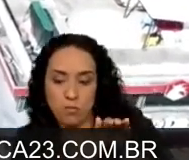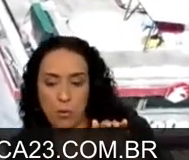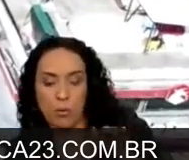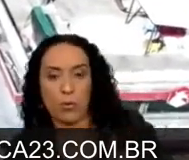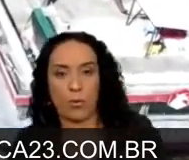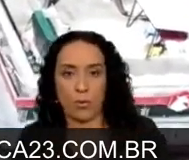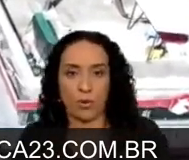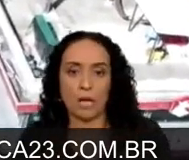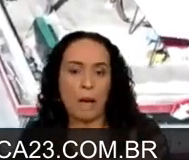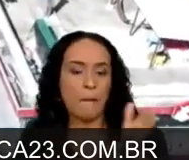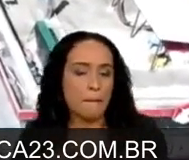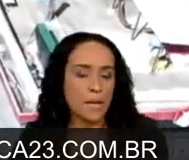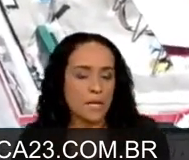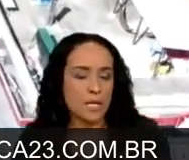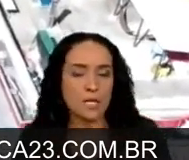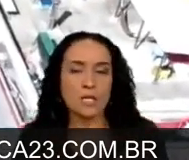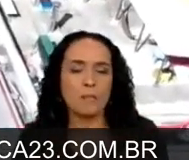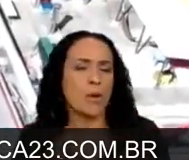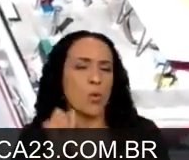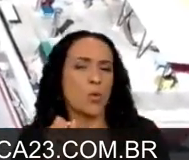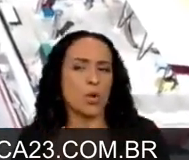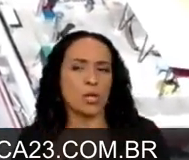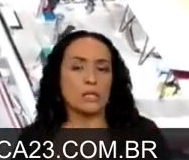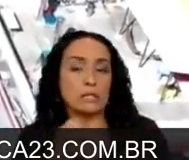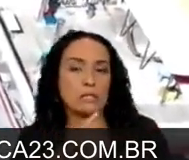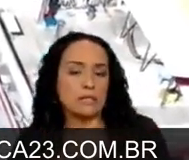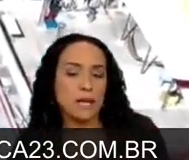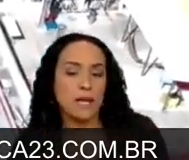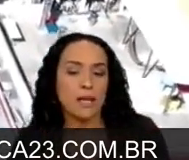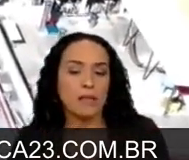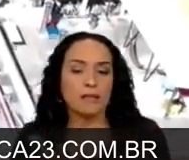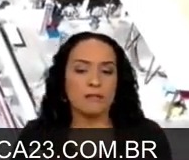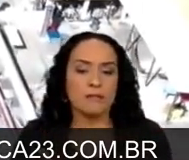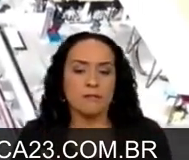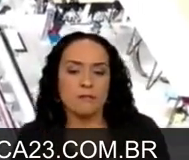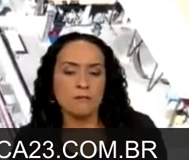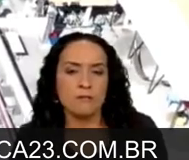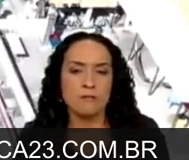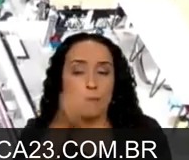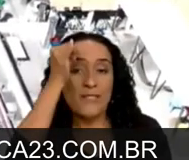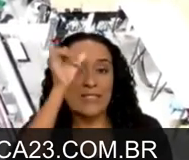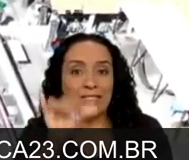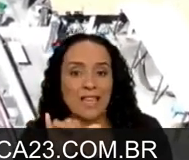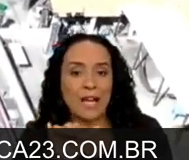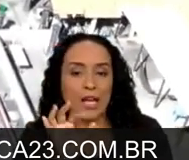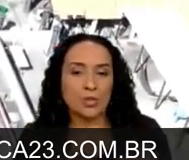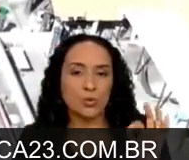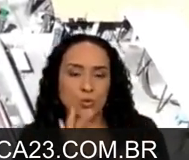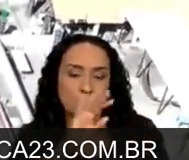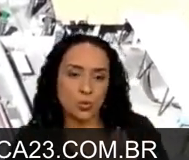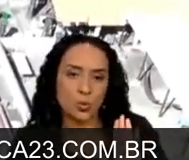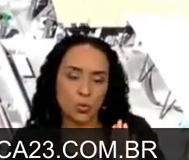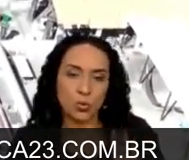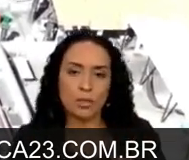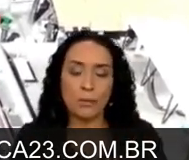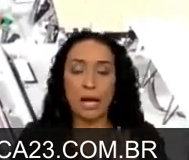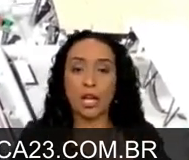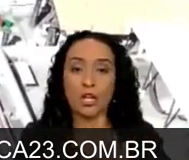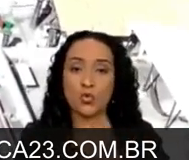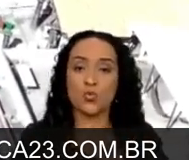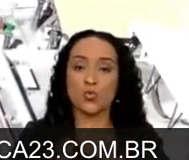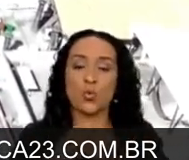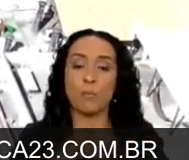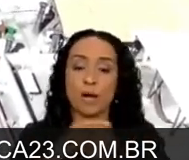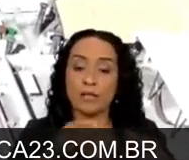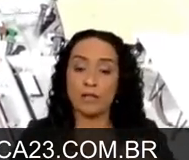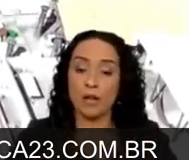O levantamento investigou, por exemplo, se existem medidas preventivas no plano diretor e na lei de uso e ocupação